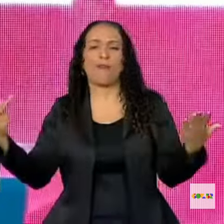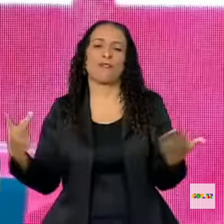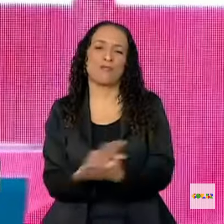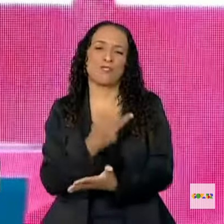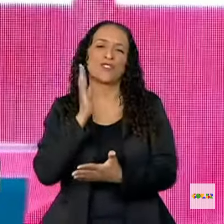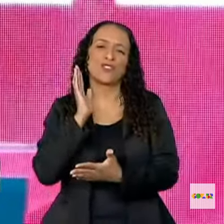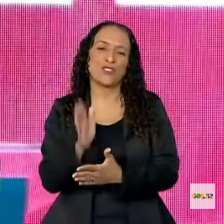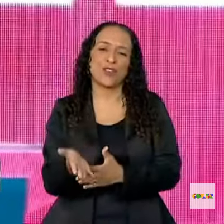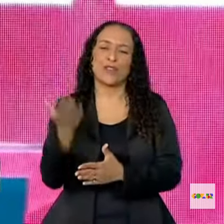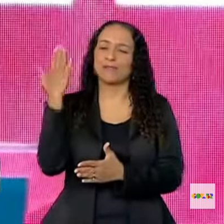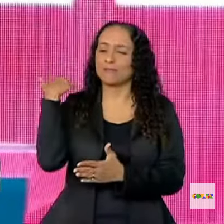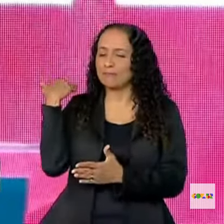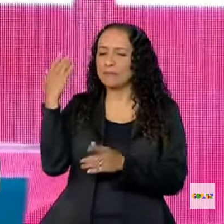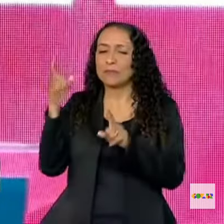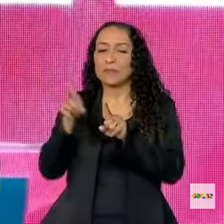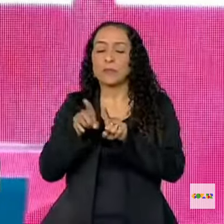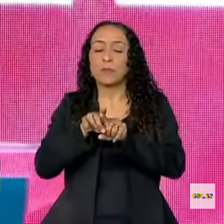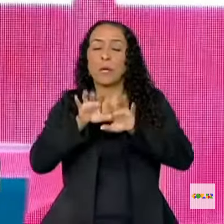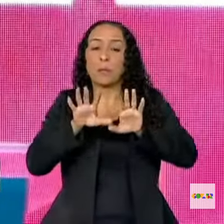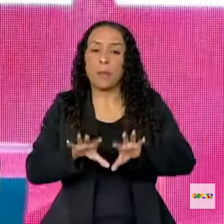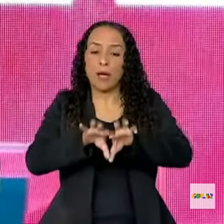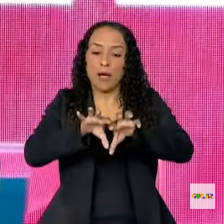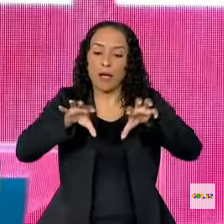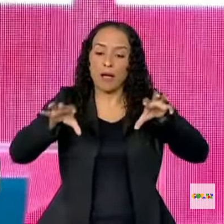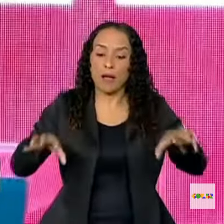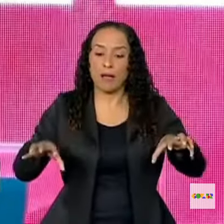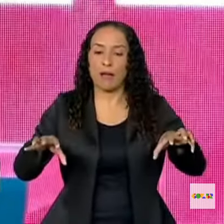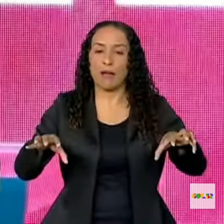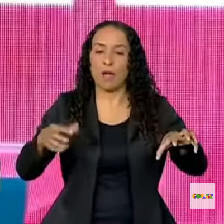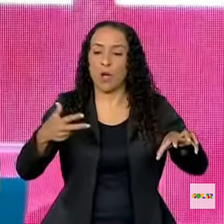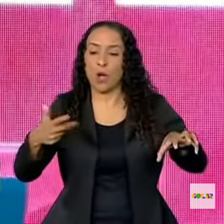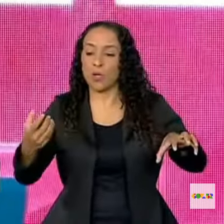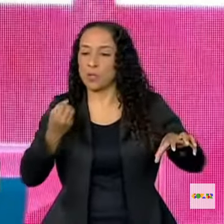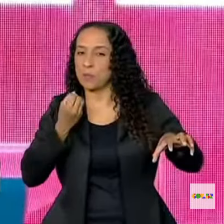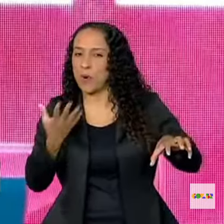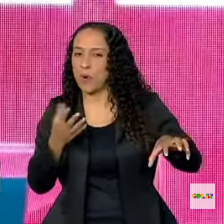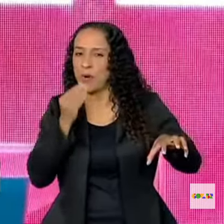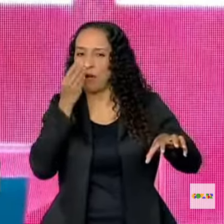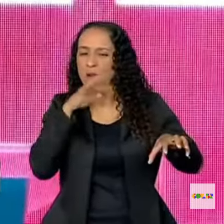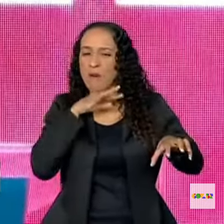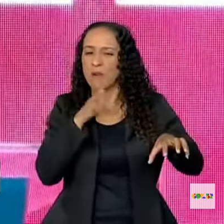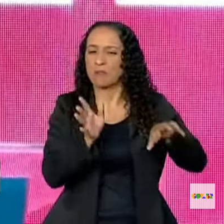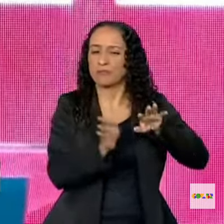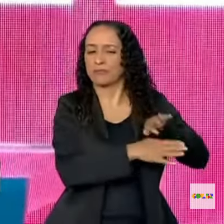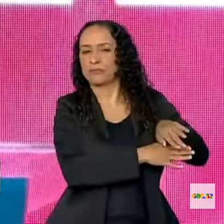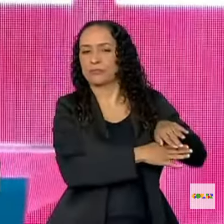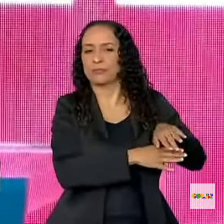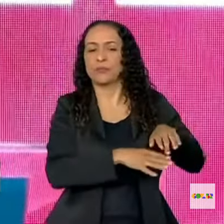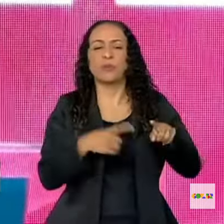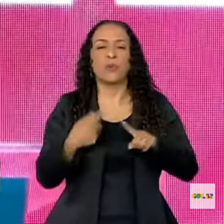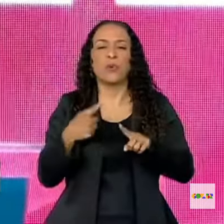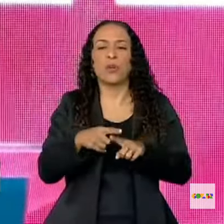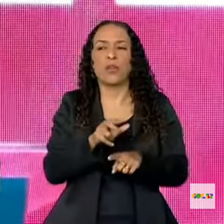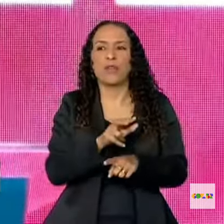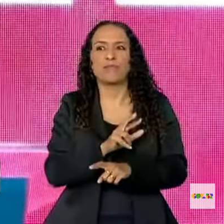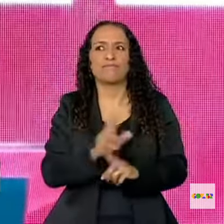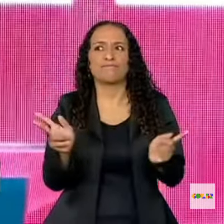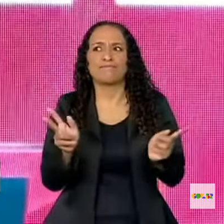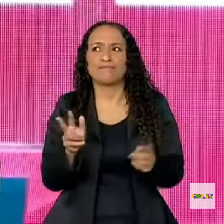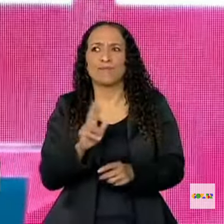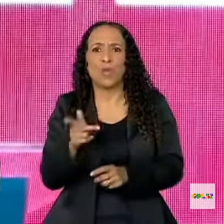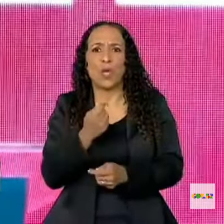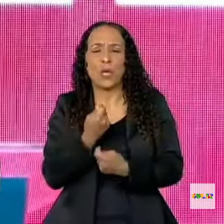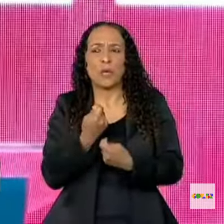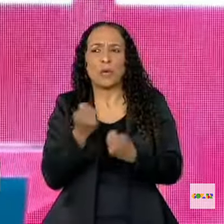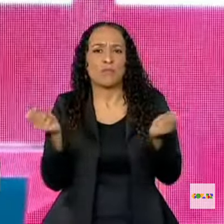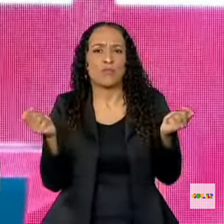passado sem levar em conta as coisas ruins que te aconteceram porque não é possível você governar com o